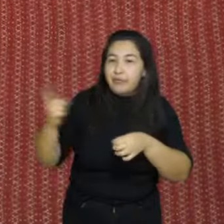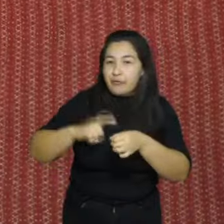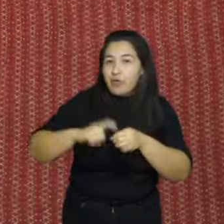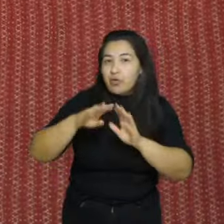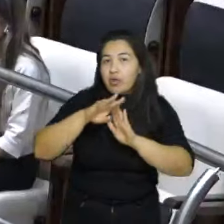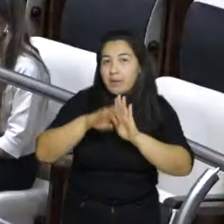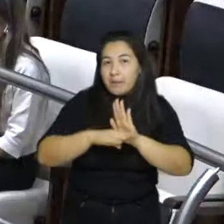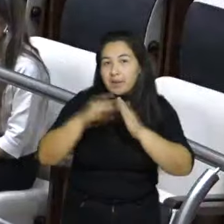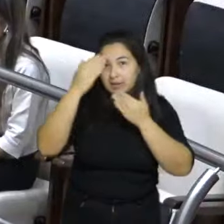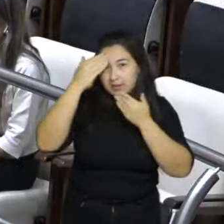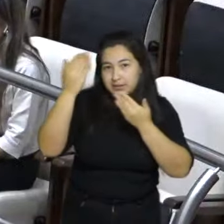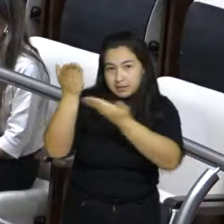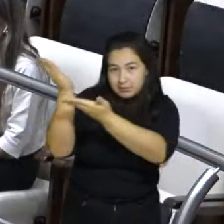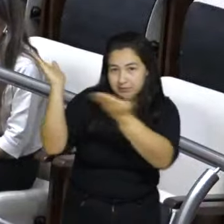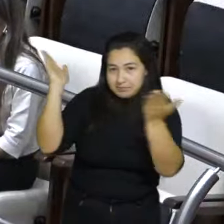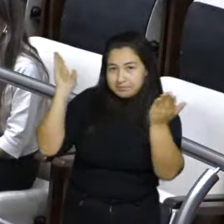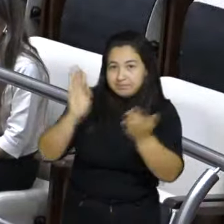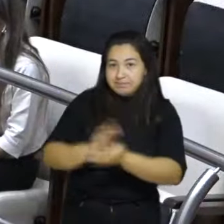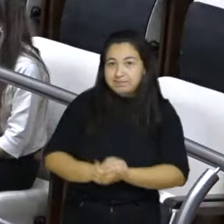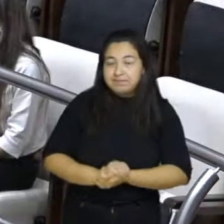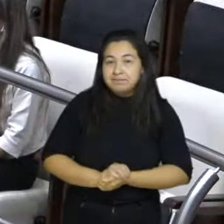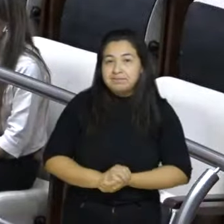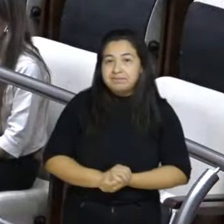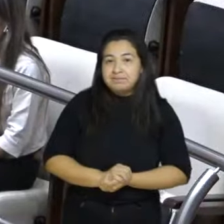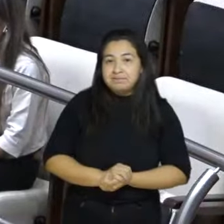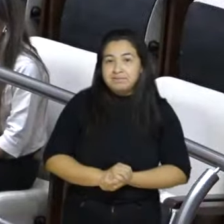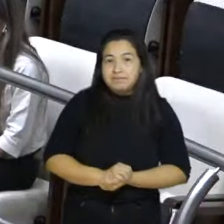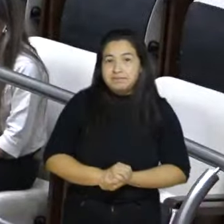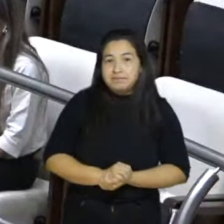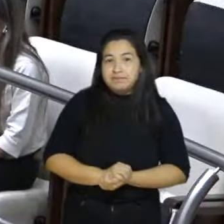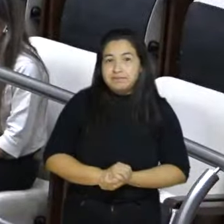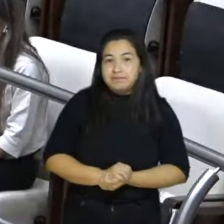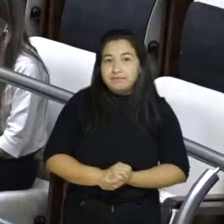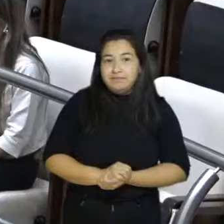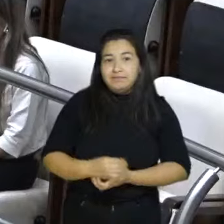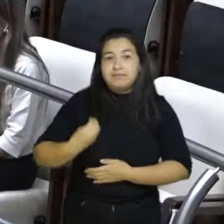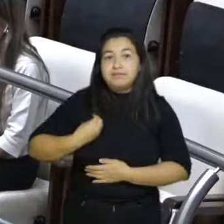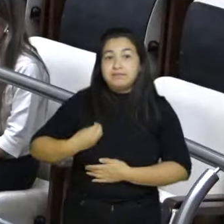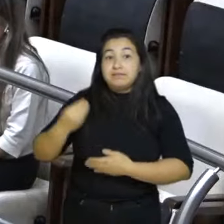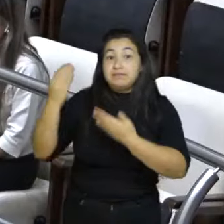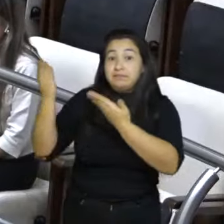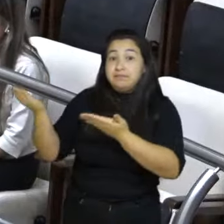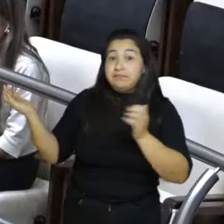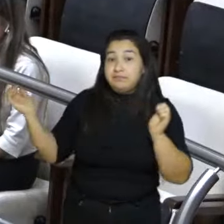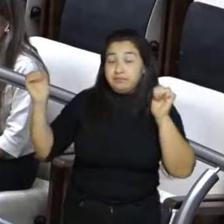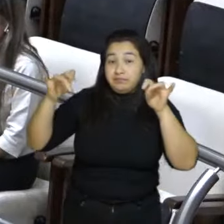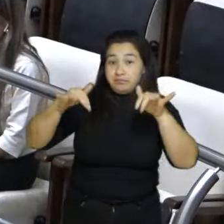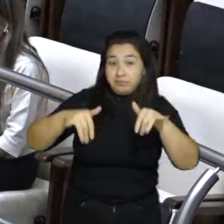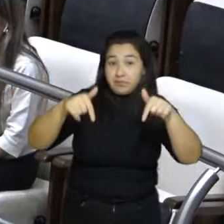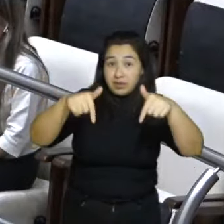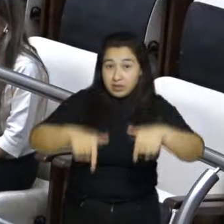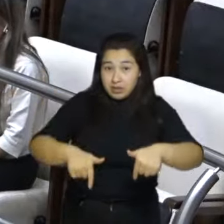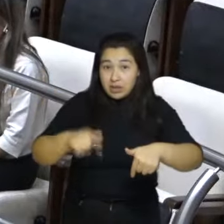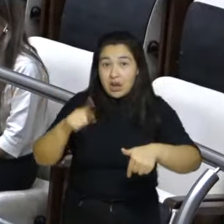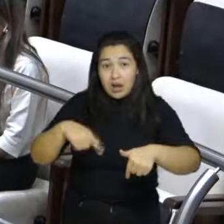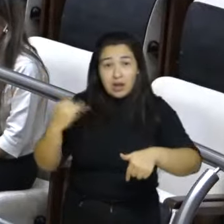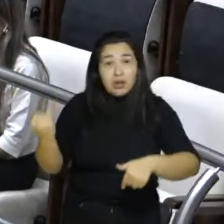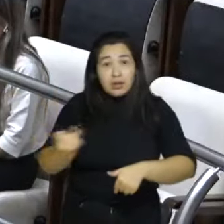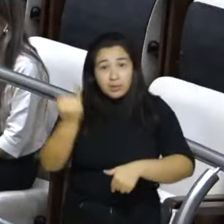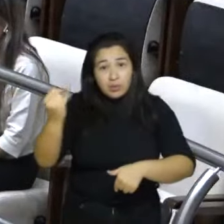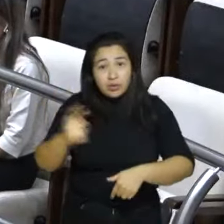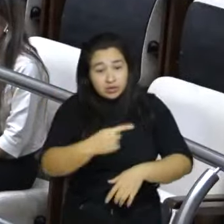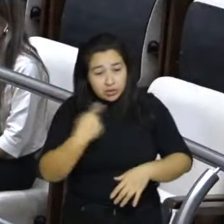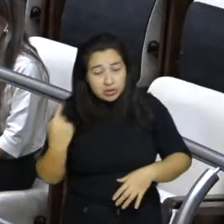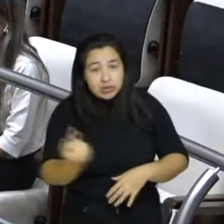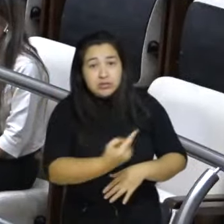presença deles aqui a presença de todos vocês é importante ess tema é um tema muito sensível e esta casa todos os pares